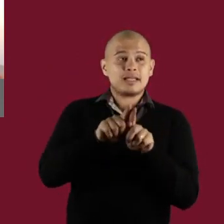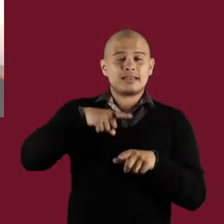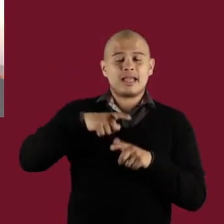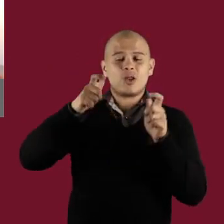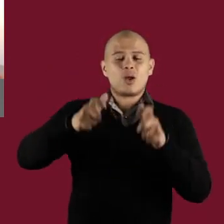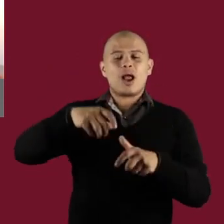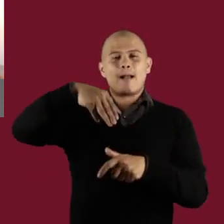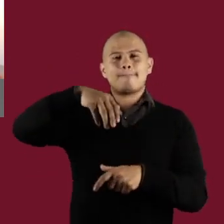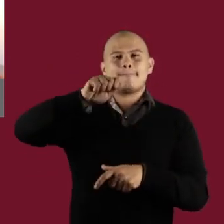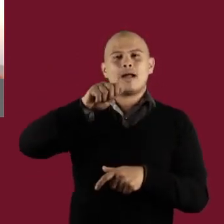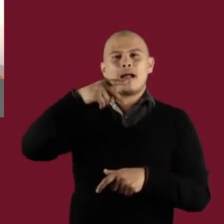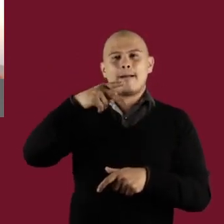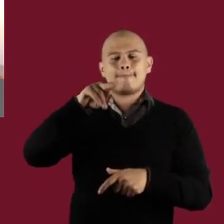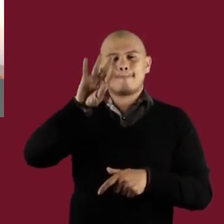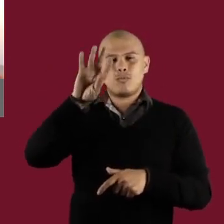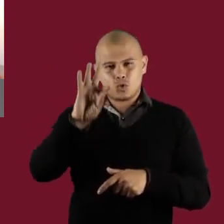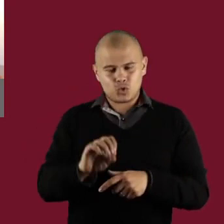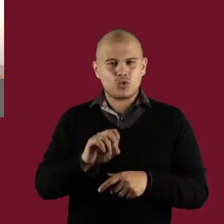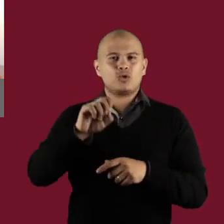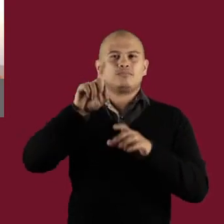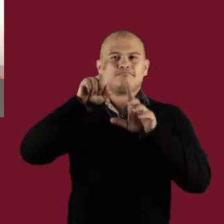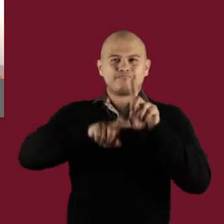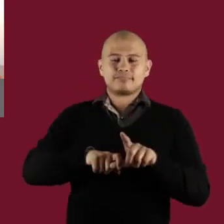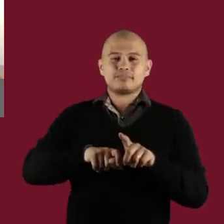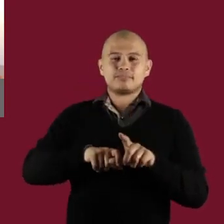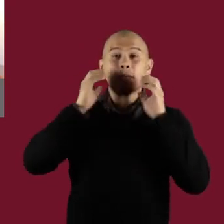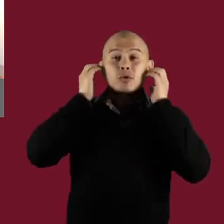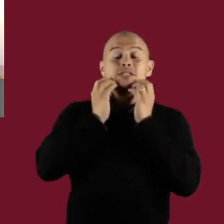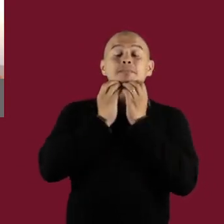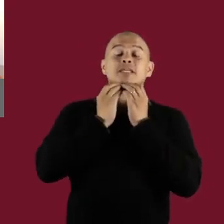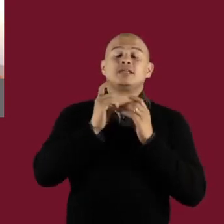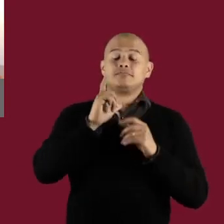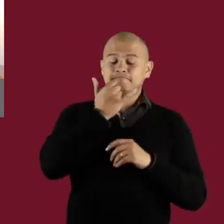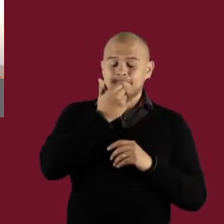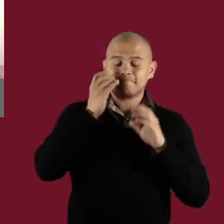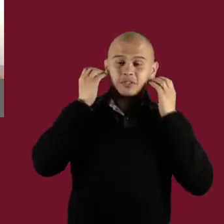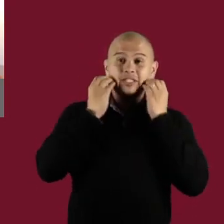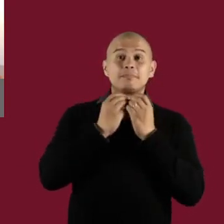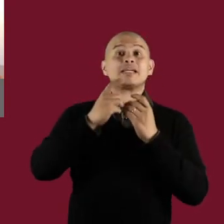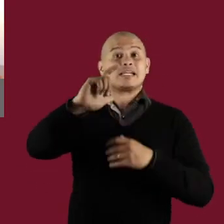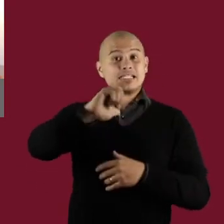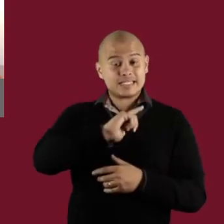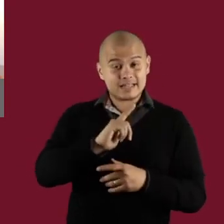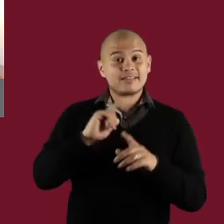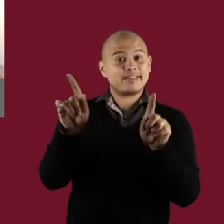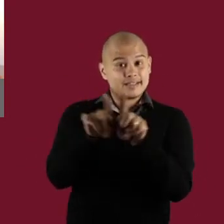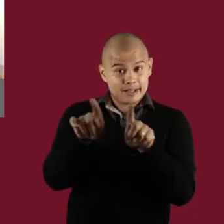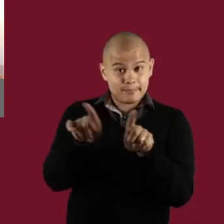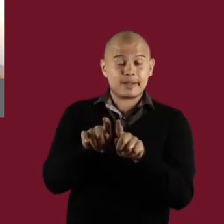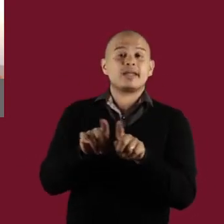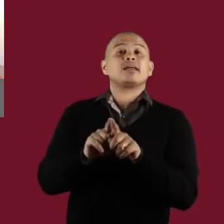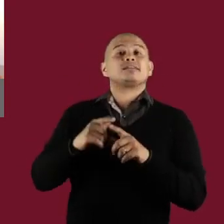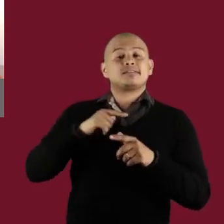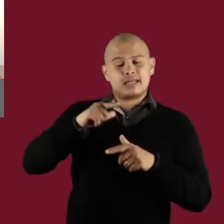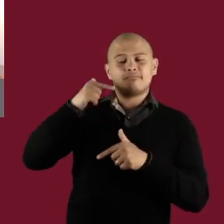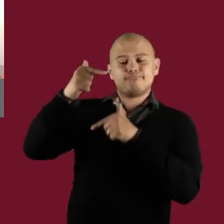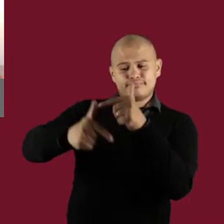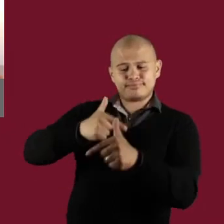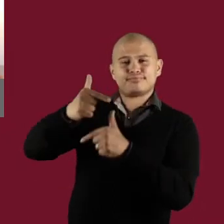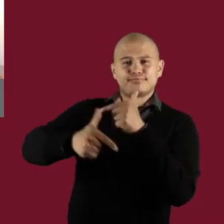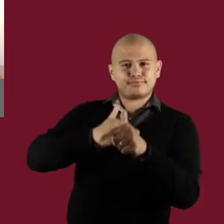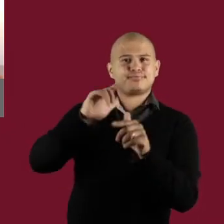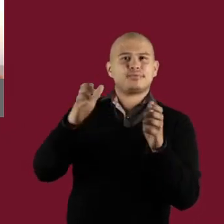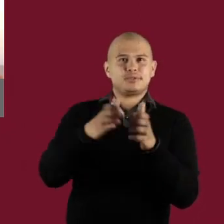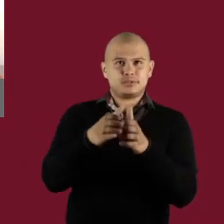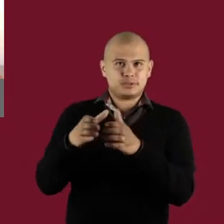no final do dia, o nosso colega Uri Pota, em Maputo, e temos nosso colega Amatijane Kandê, que fica